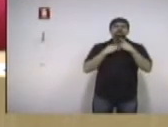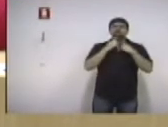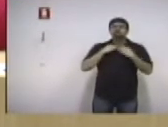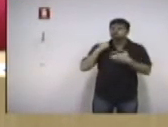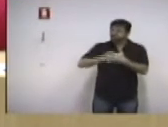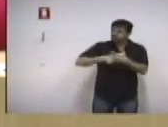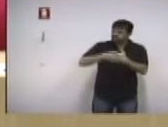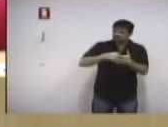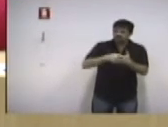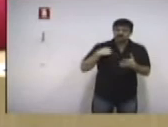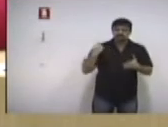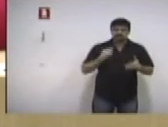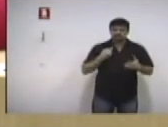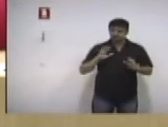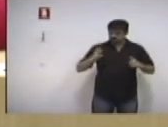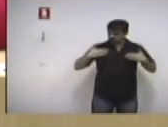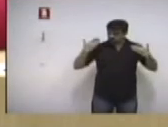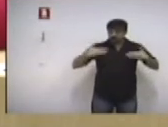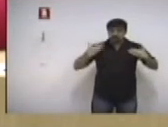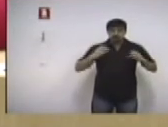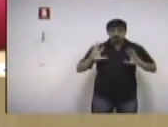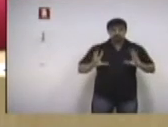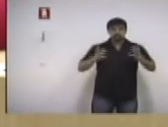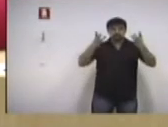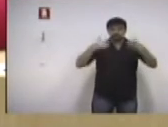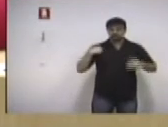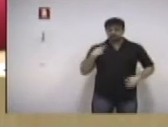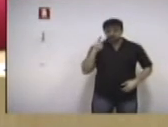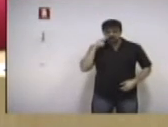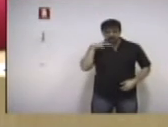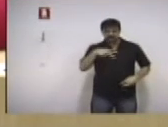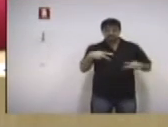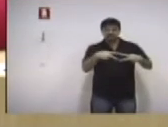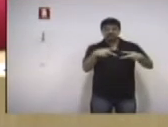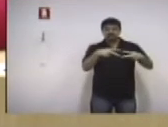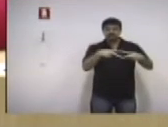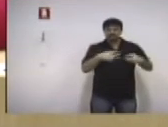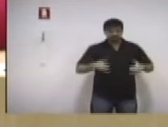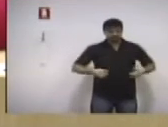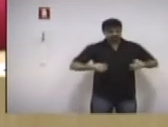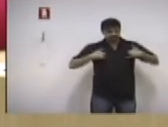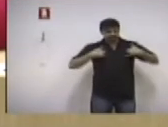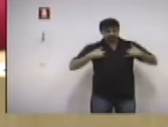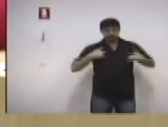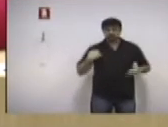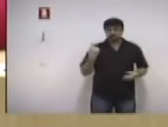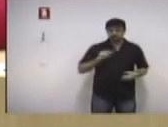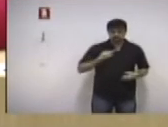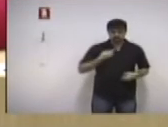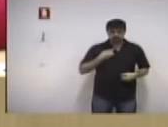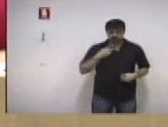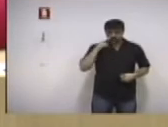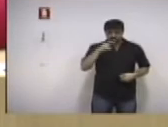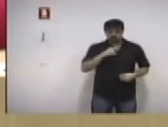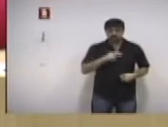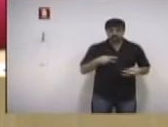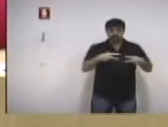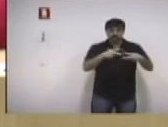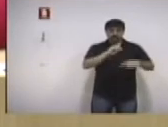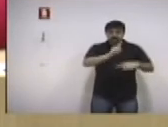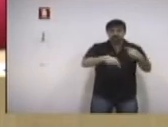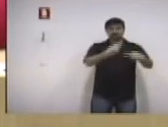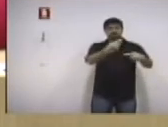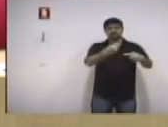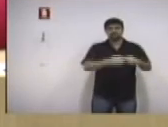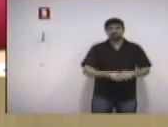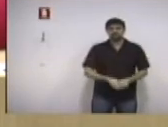para comemorar e com motivos para ter orgulho inclusive no direcionamento da cidade Boa